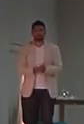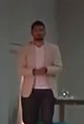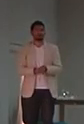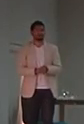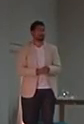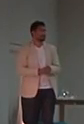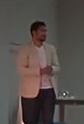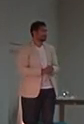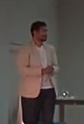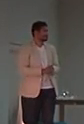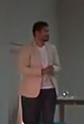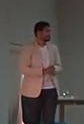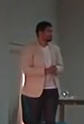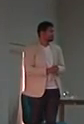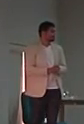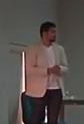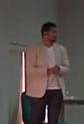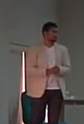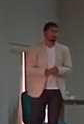Professor.